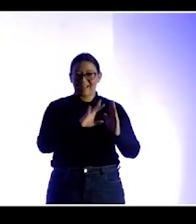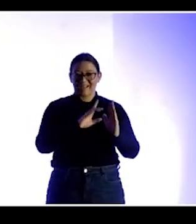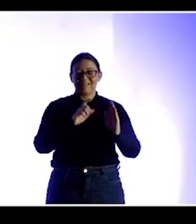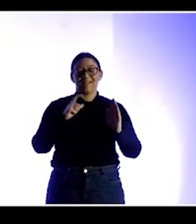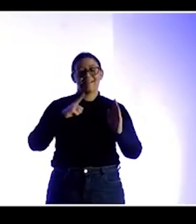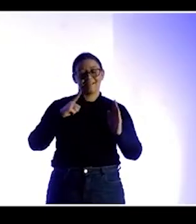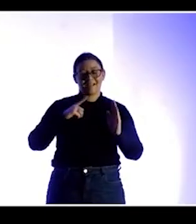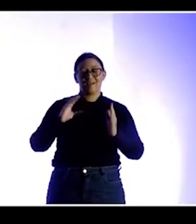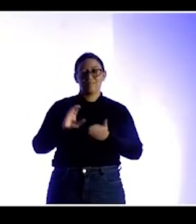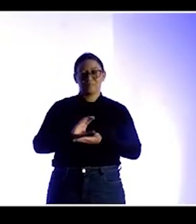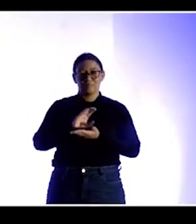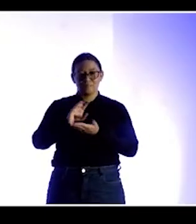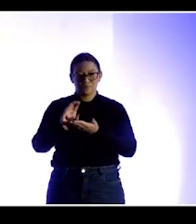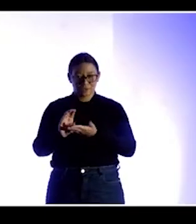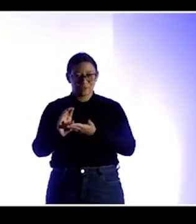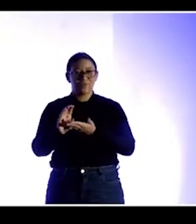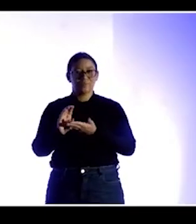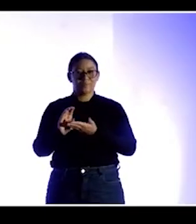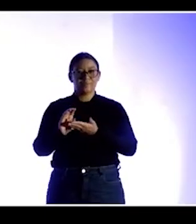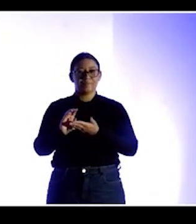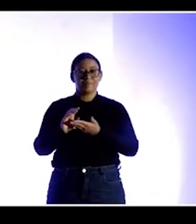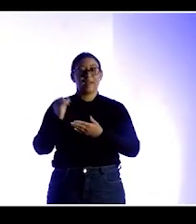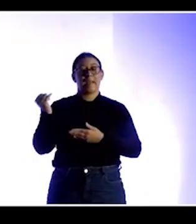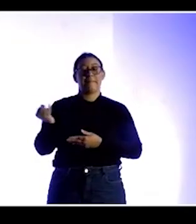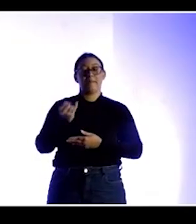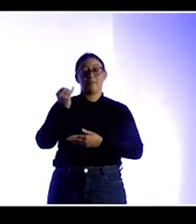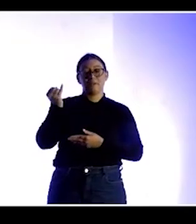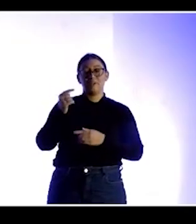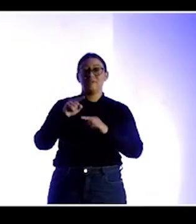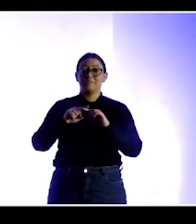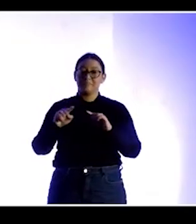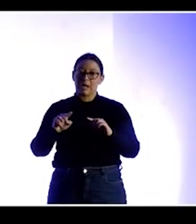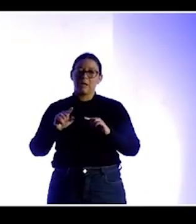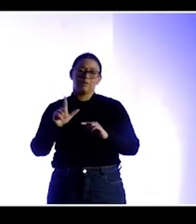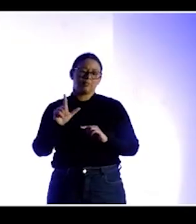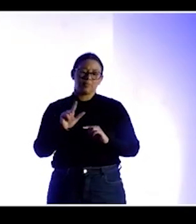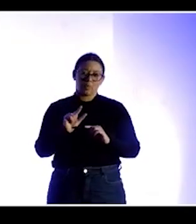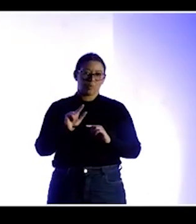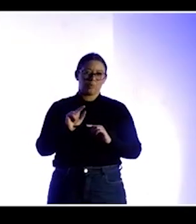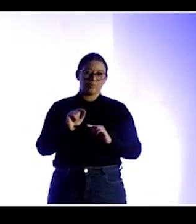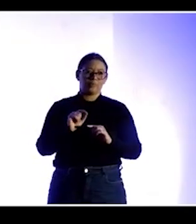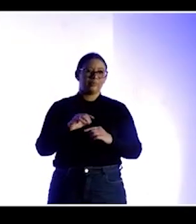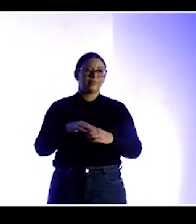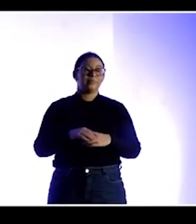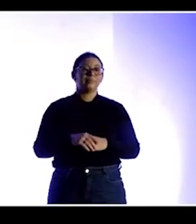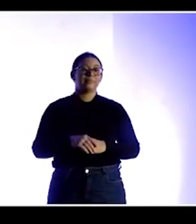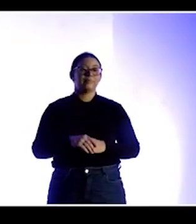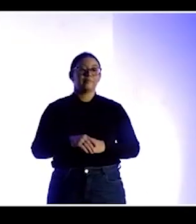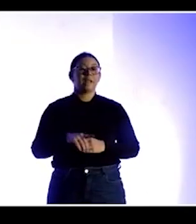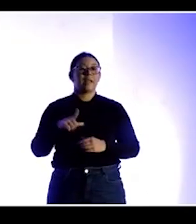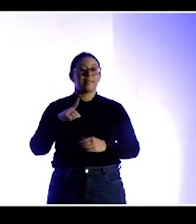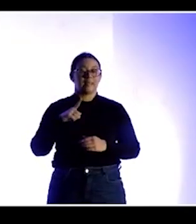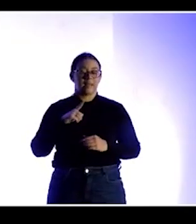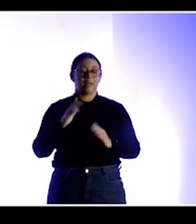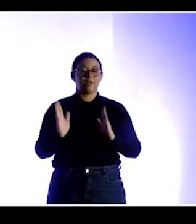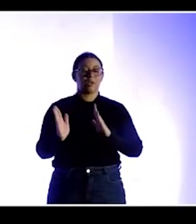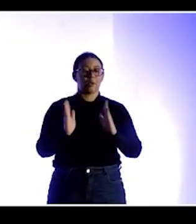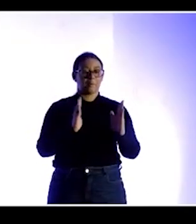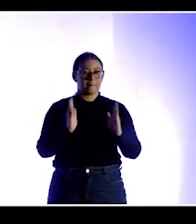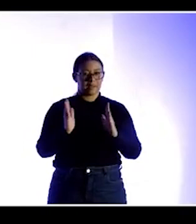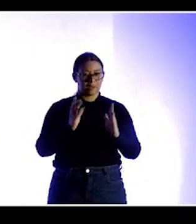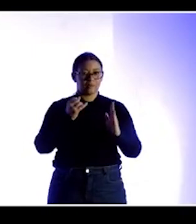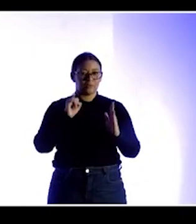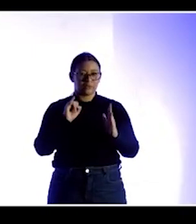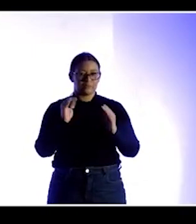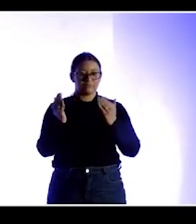capital do eletrolisador, ele importa, mas importa pouco. Está vendo que a diferença entre essas curvas, a partir de um certo momento aqui, é